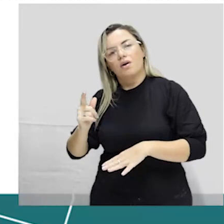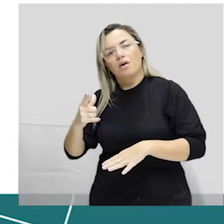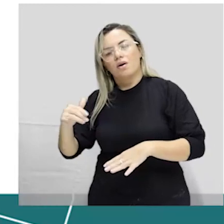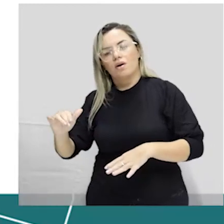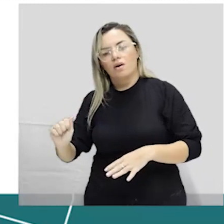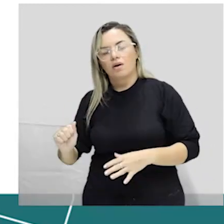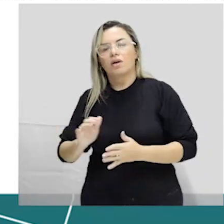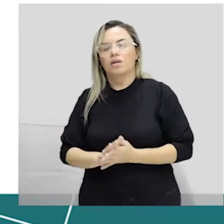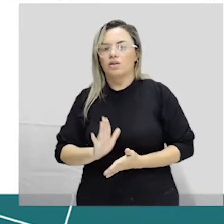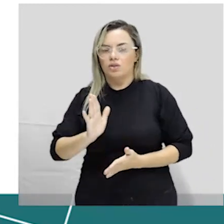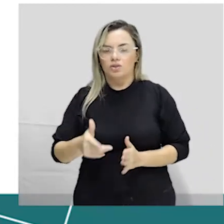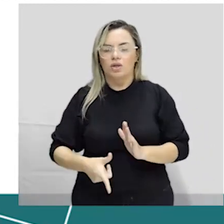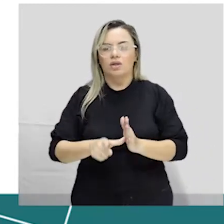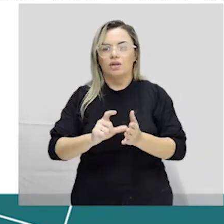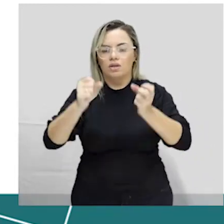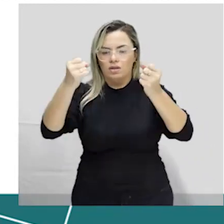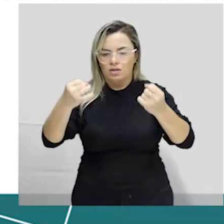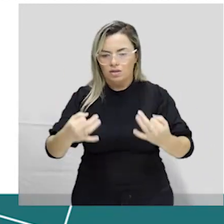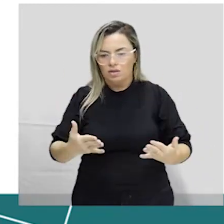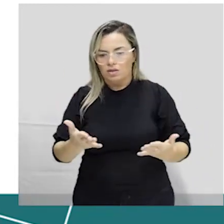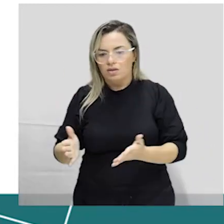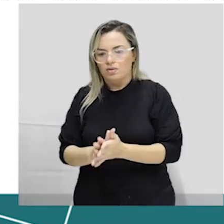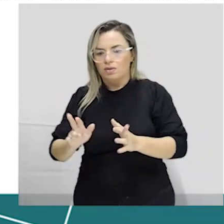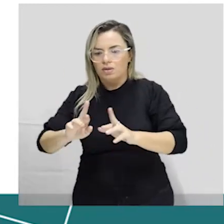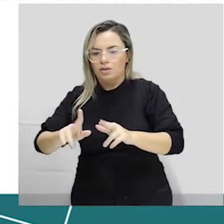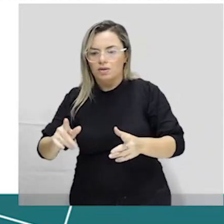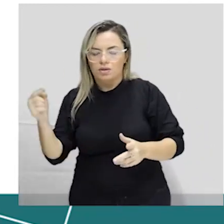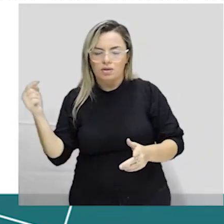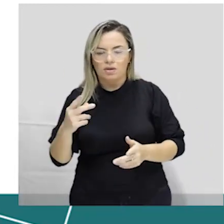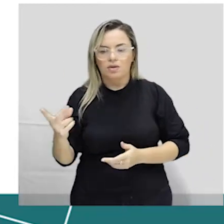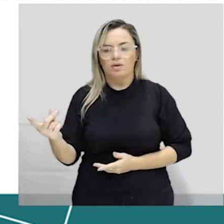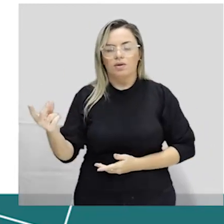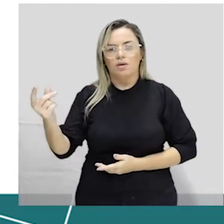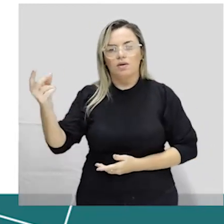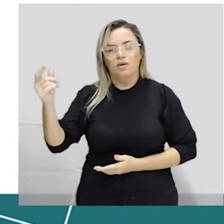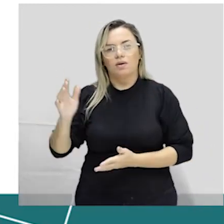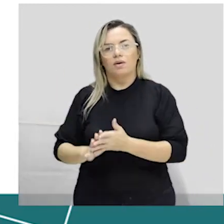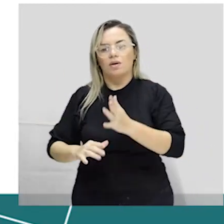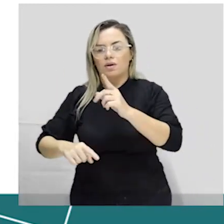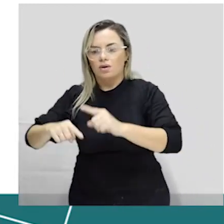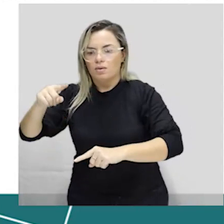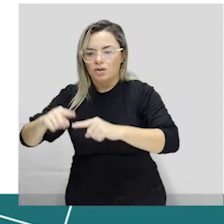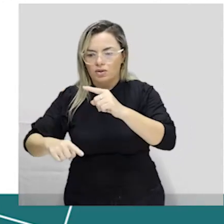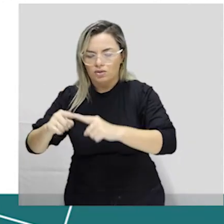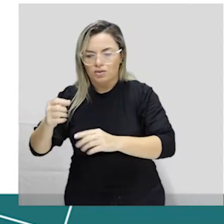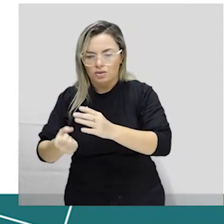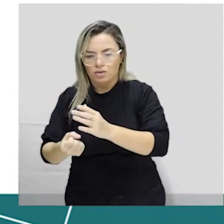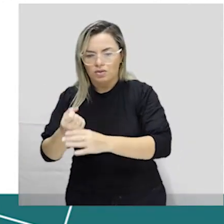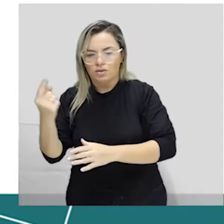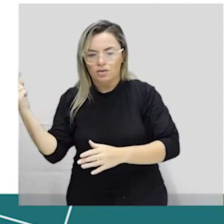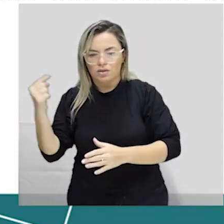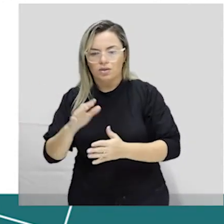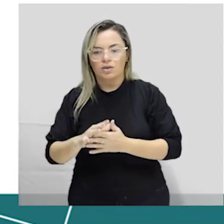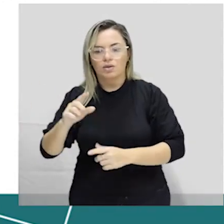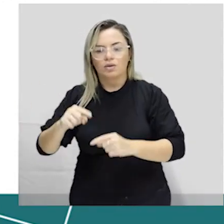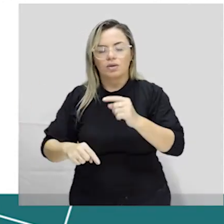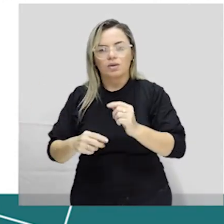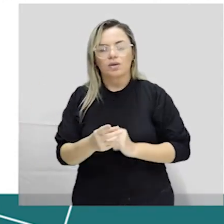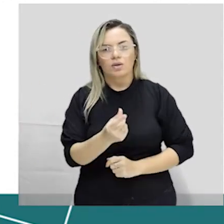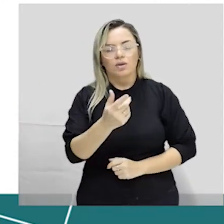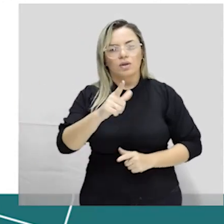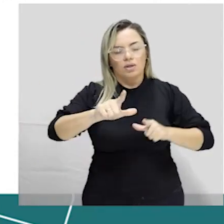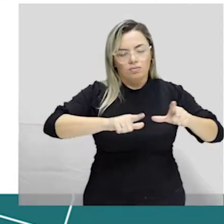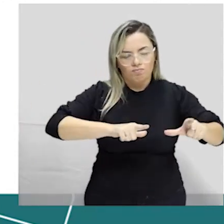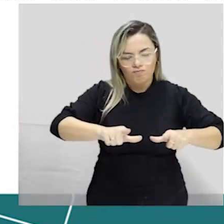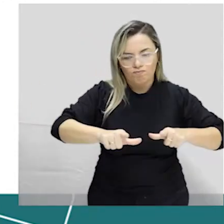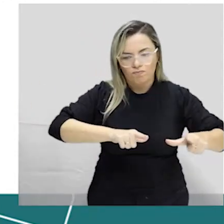pouco. Mais-valia é a diferença entre o preço da matéria-prima e de produção de uma mercadoria e o preço